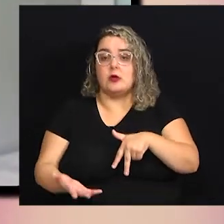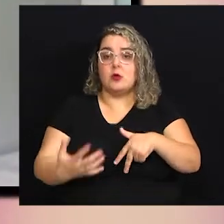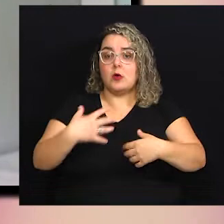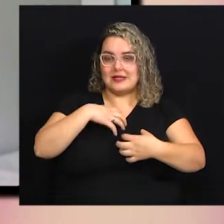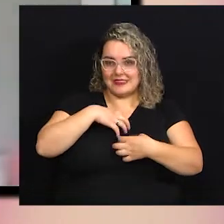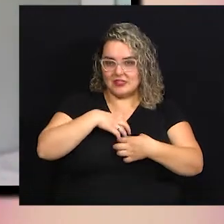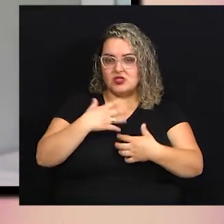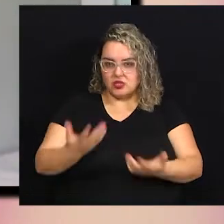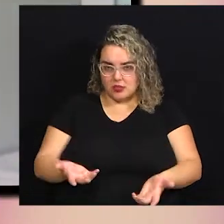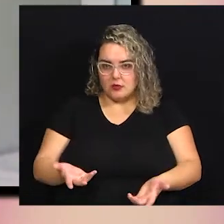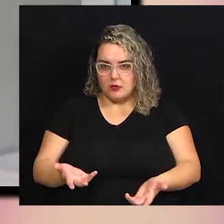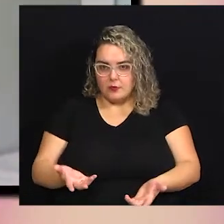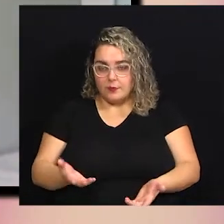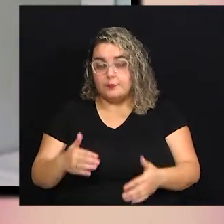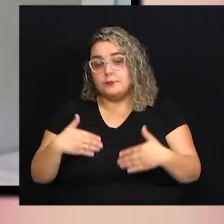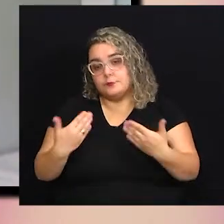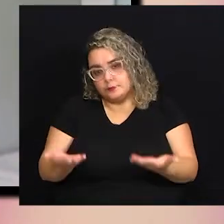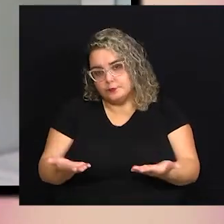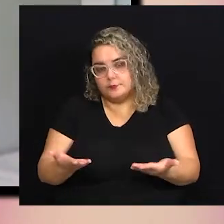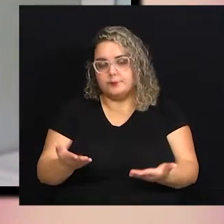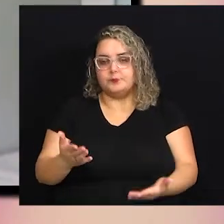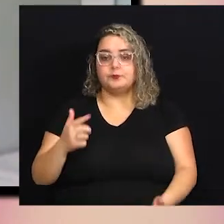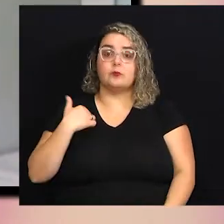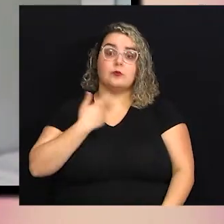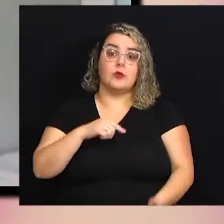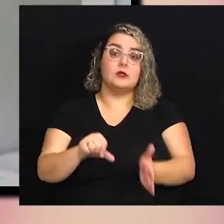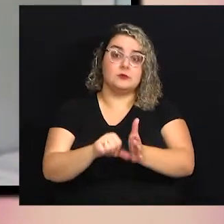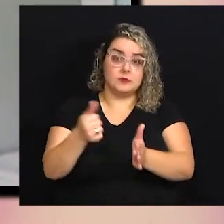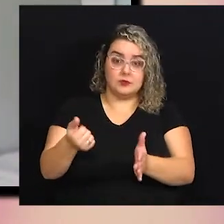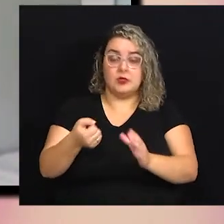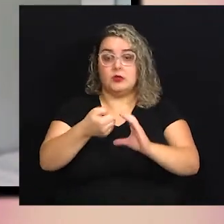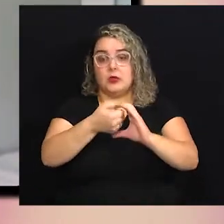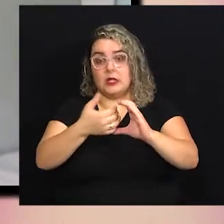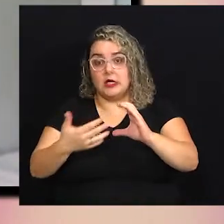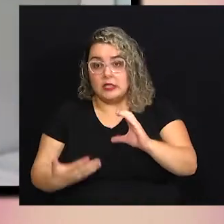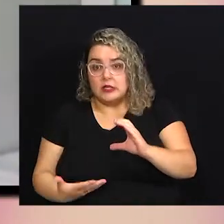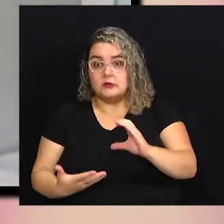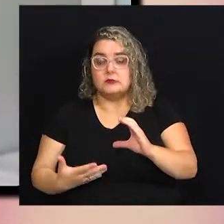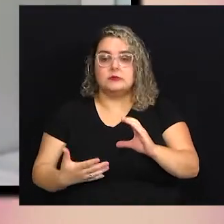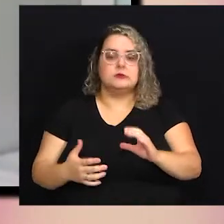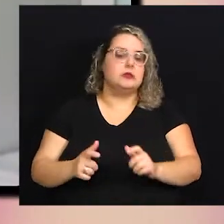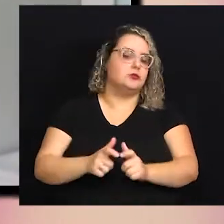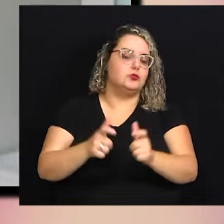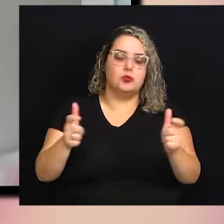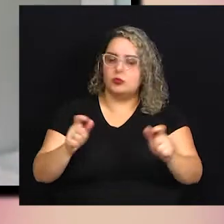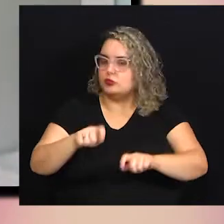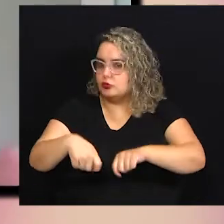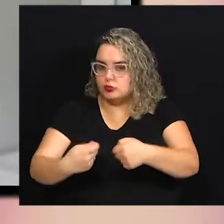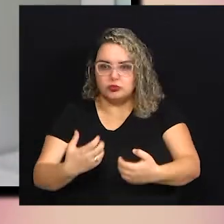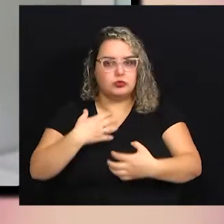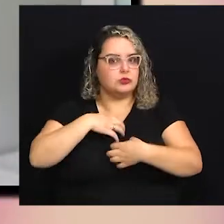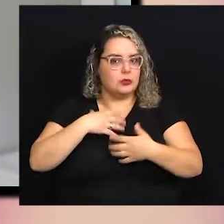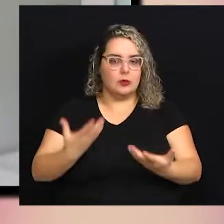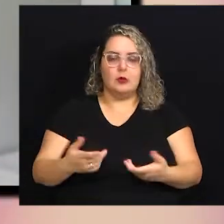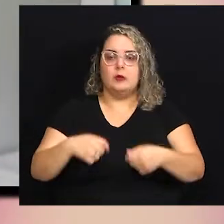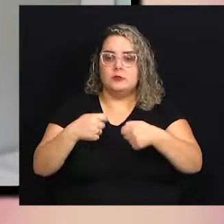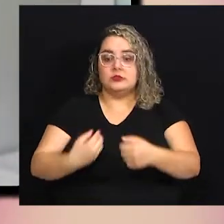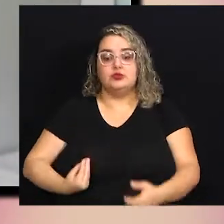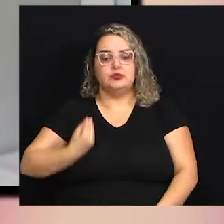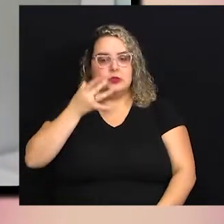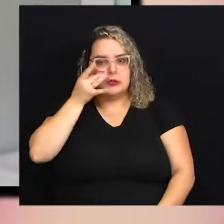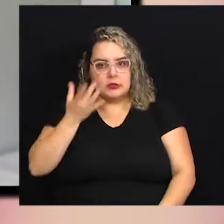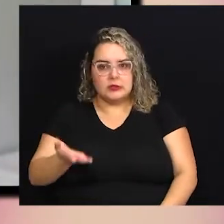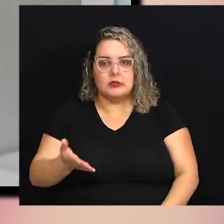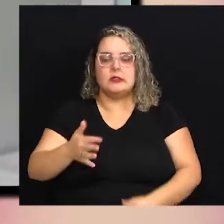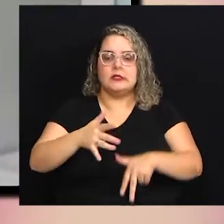com essas sintomatologias, né, a gente vai primeiro caracterizar bem, porque nem todos os sinais e sintomas precisam